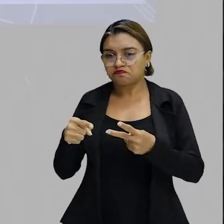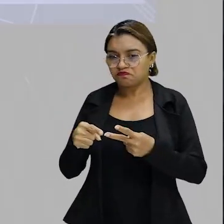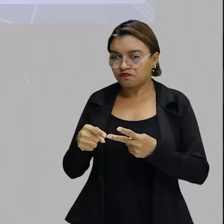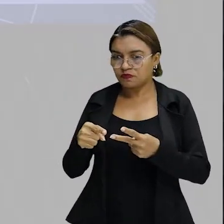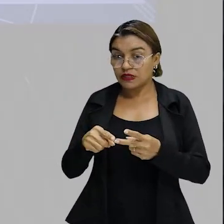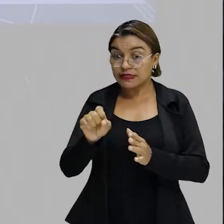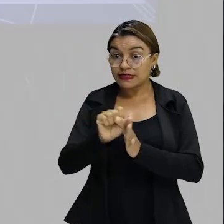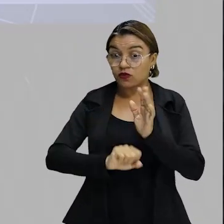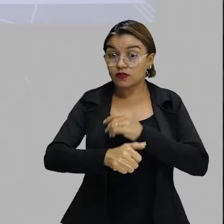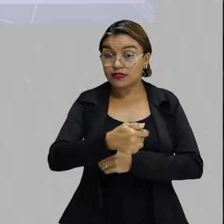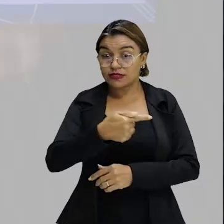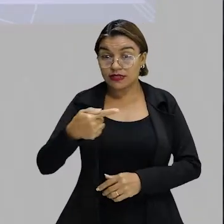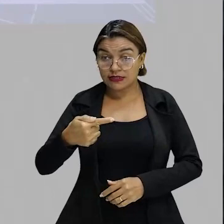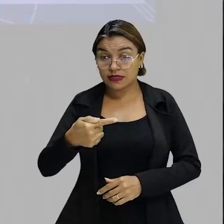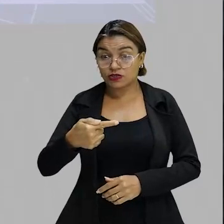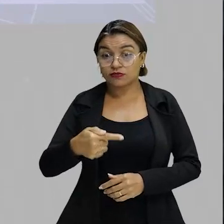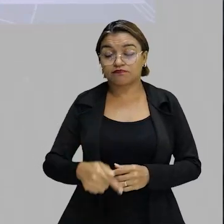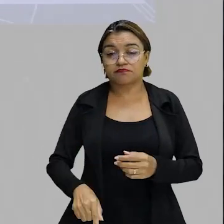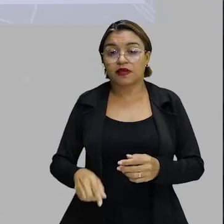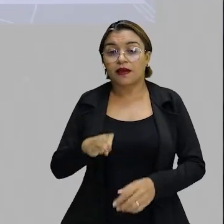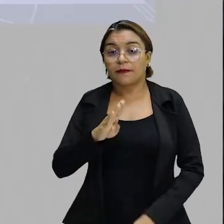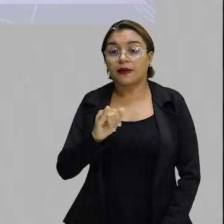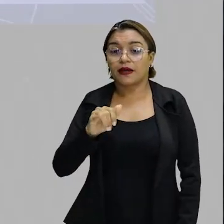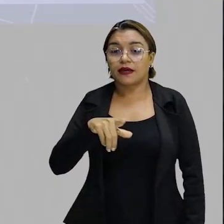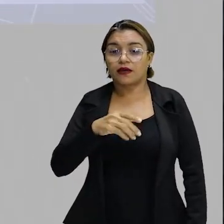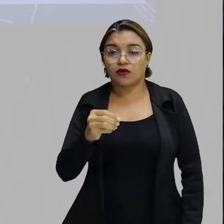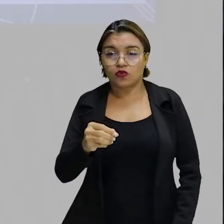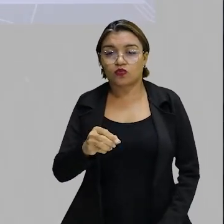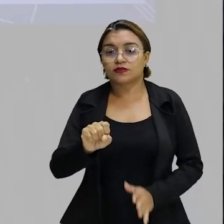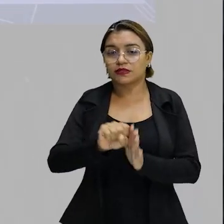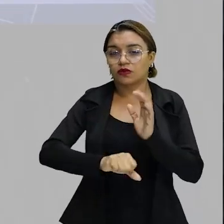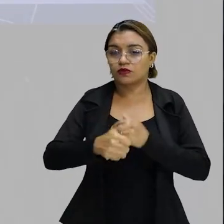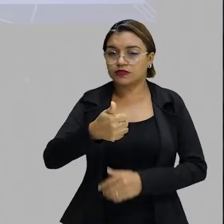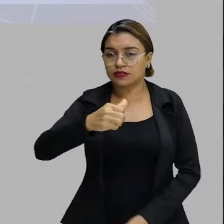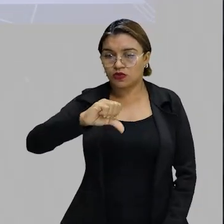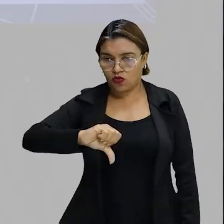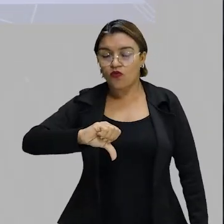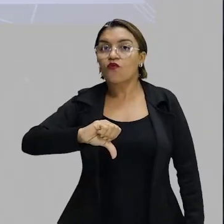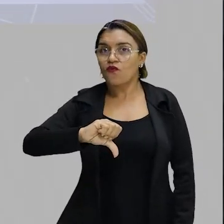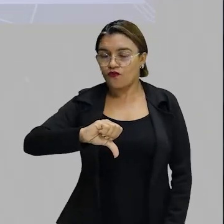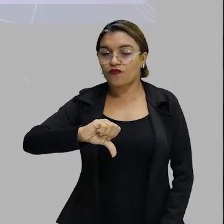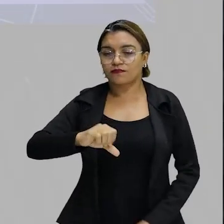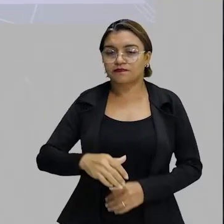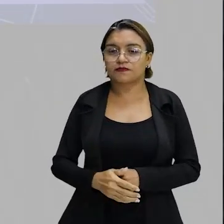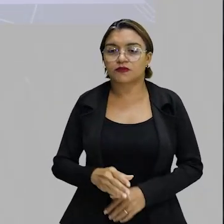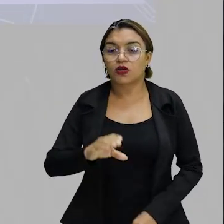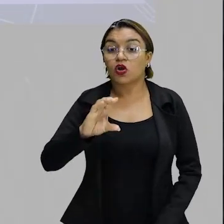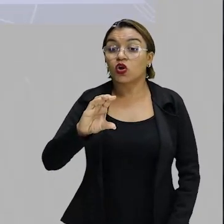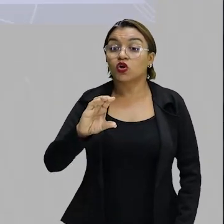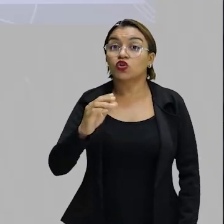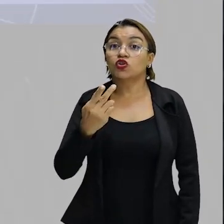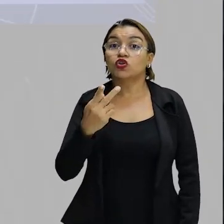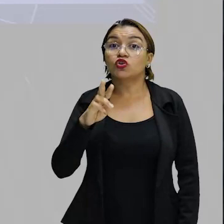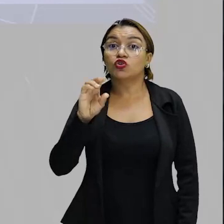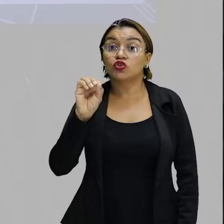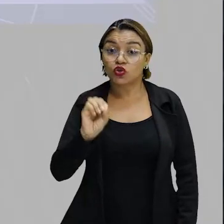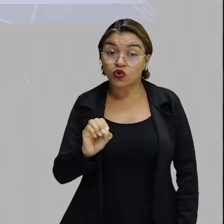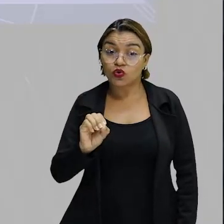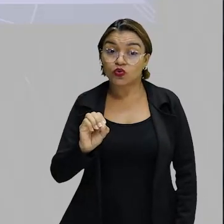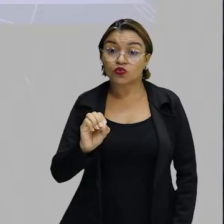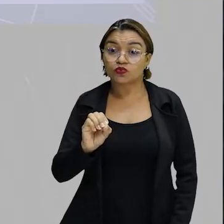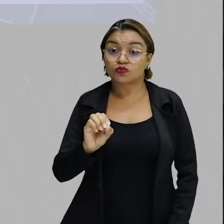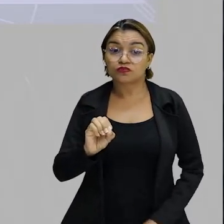século XVII, baião, século XIX, até os dias de hoje a gente tem o choro. Já ouviu o